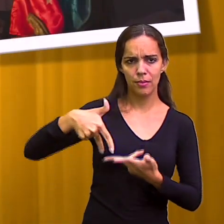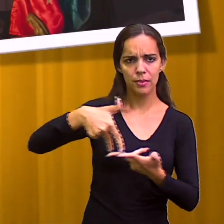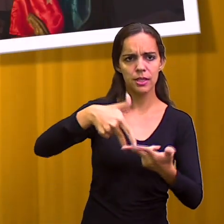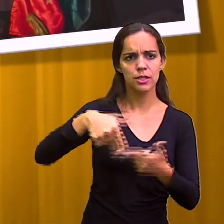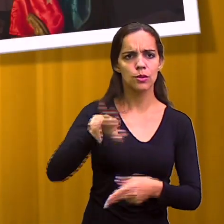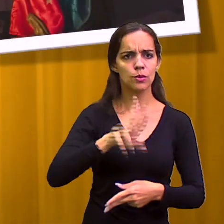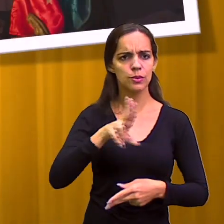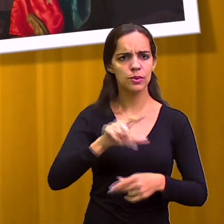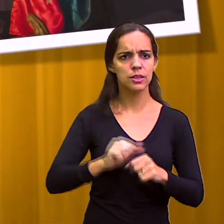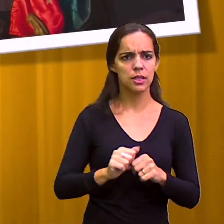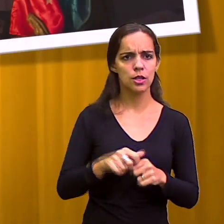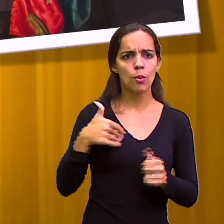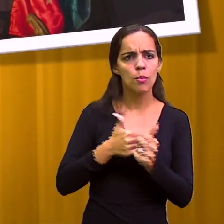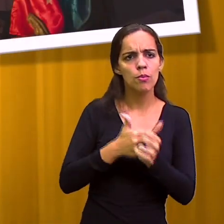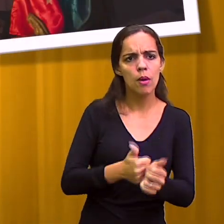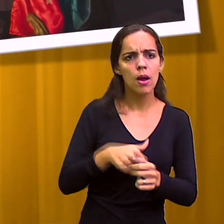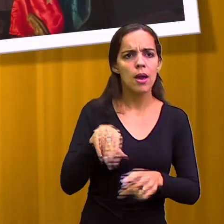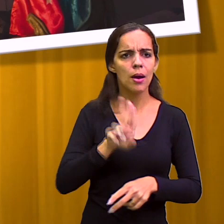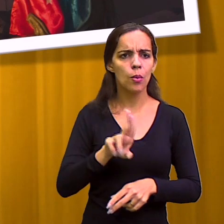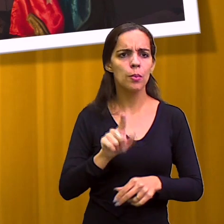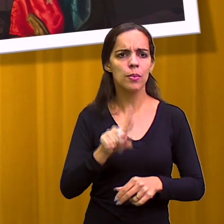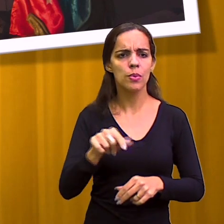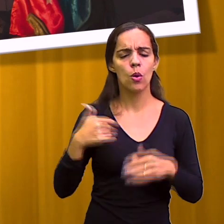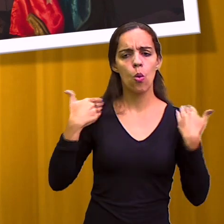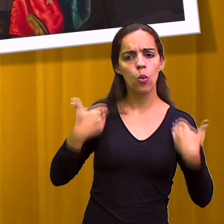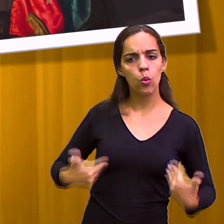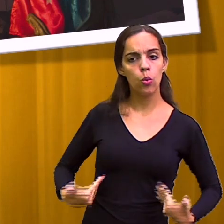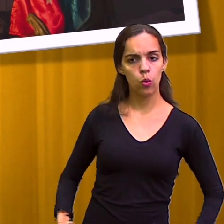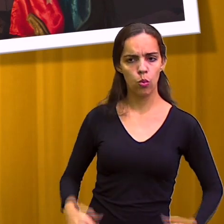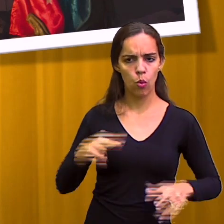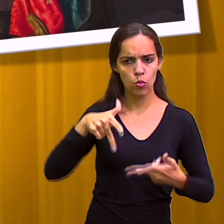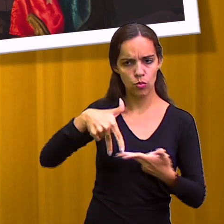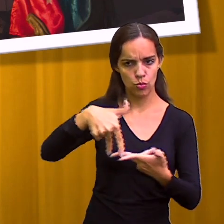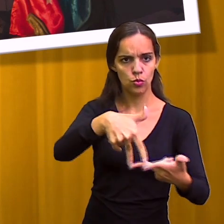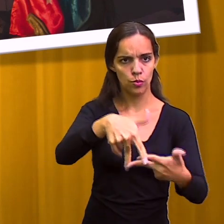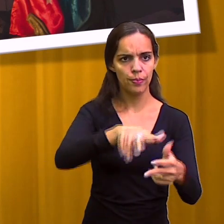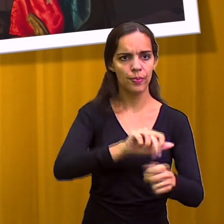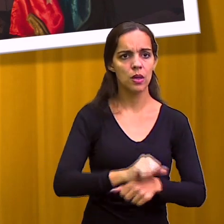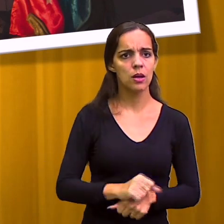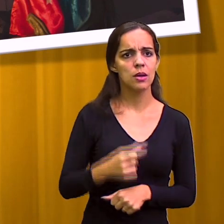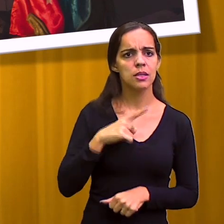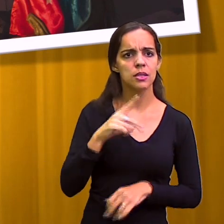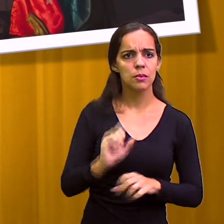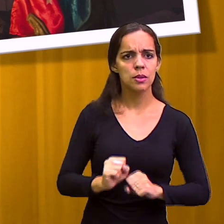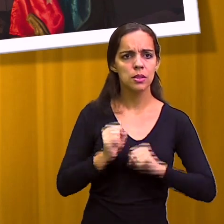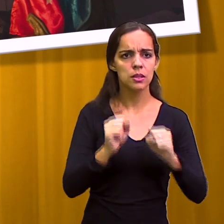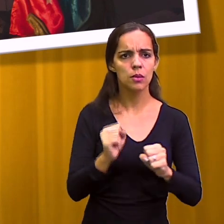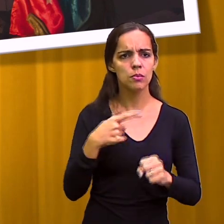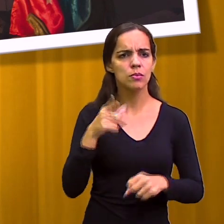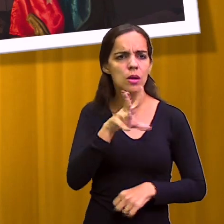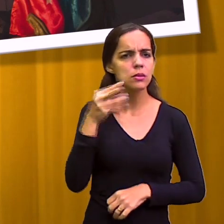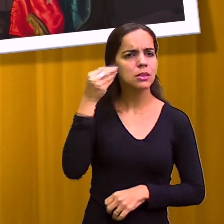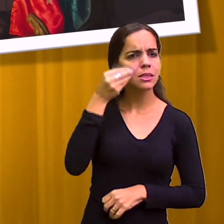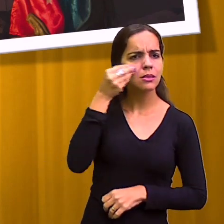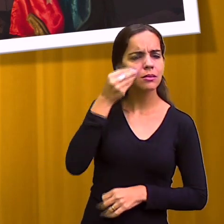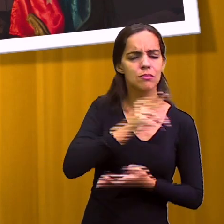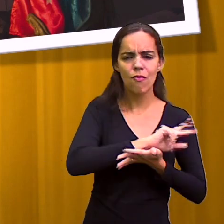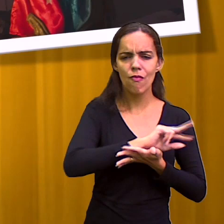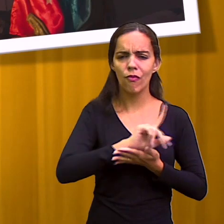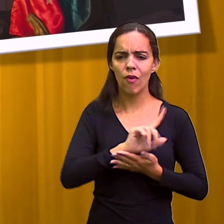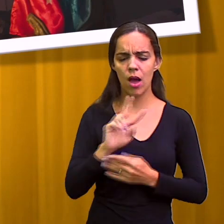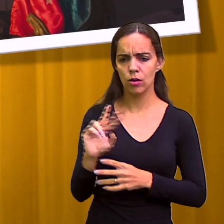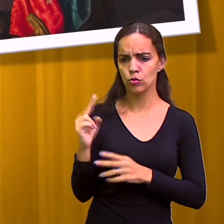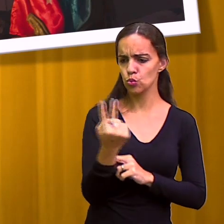na oficina da companhia Lumbra é a sombra do próprio corpo. O sombrista pode experimentar diversos